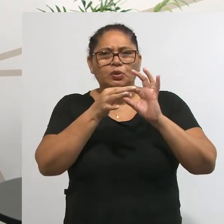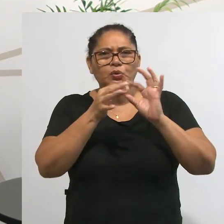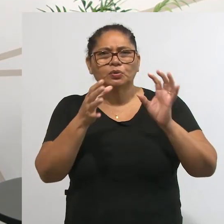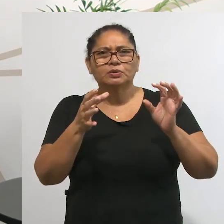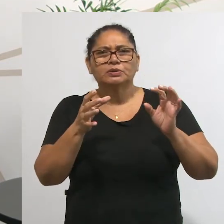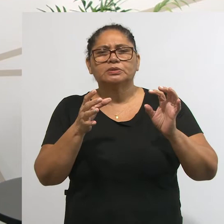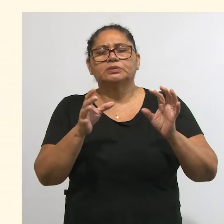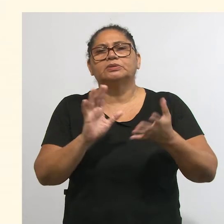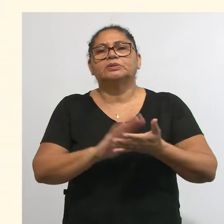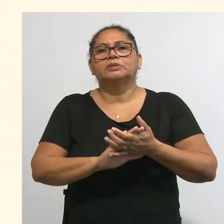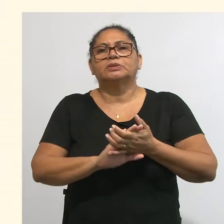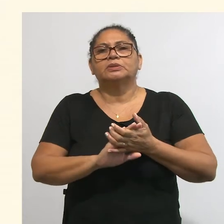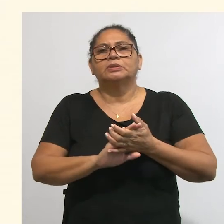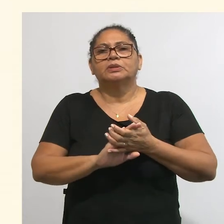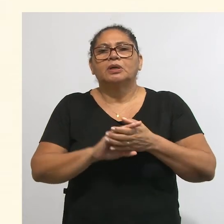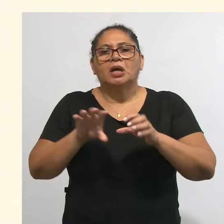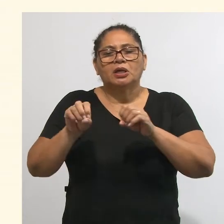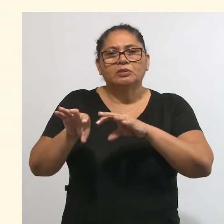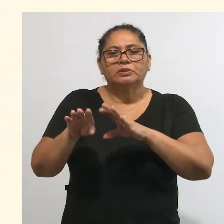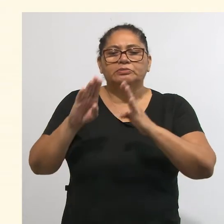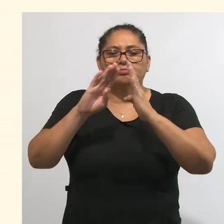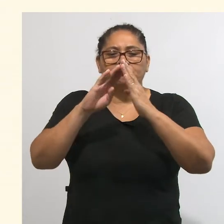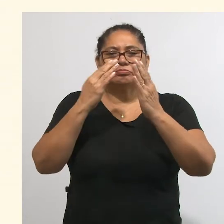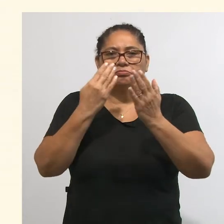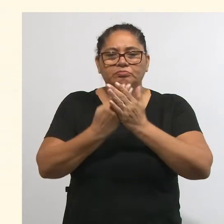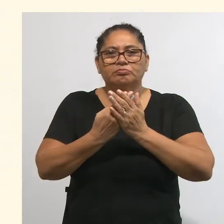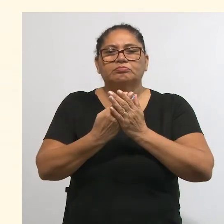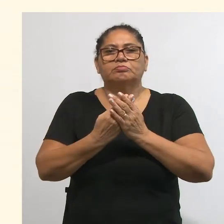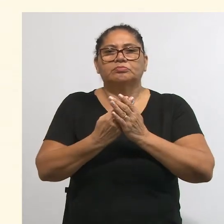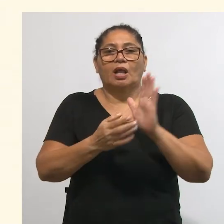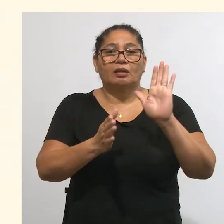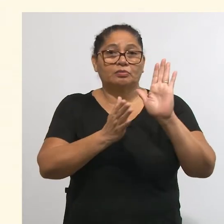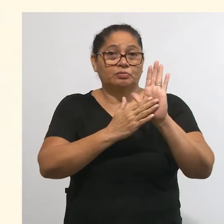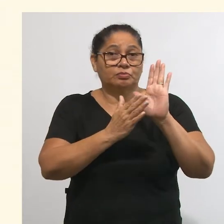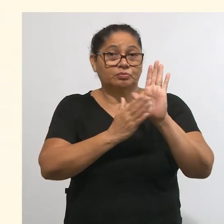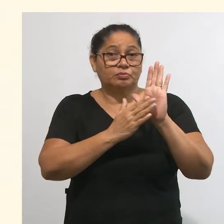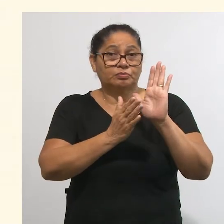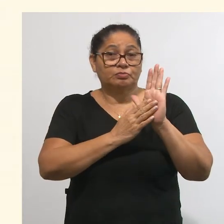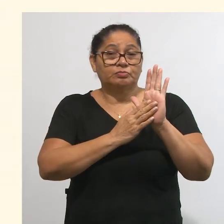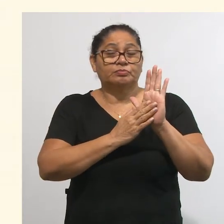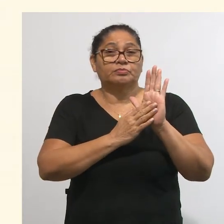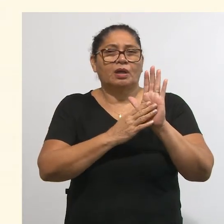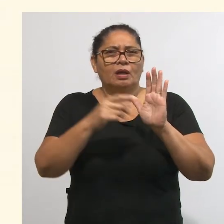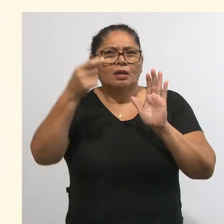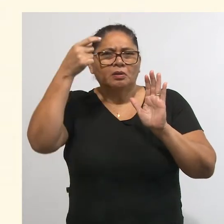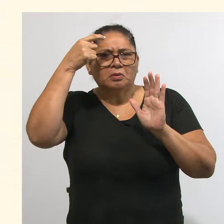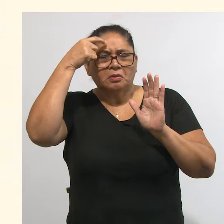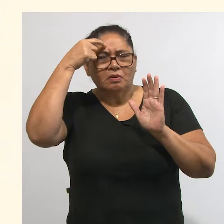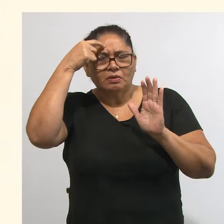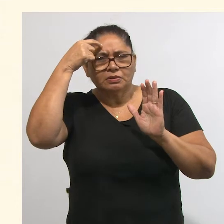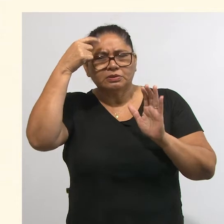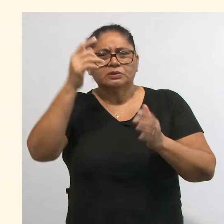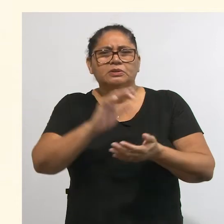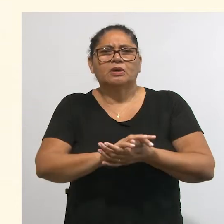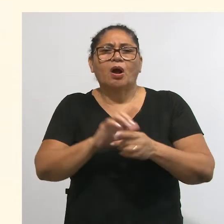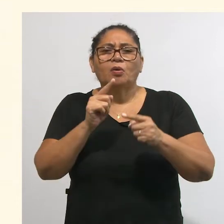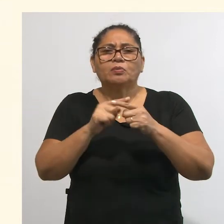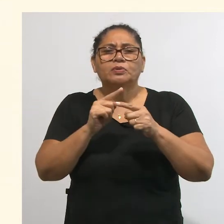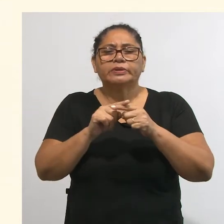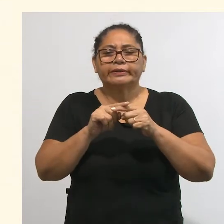contexto, ela é muito mais ampla do que uma educação escolar. Ela é uma proposta de conscientização,